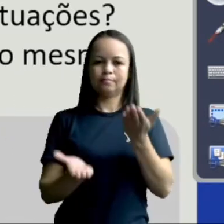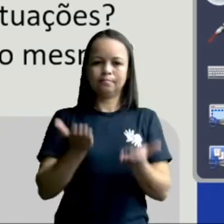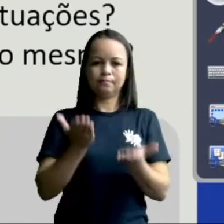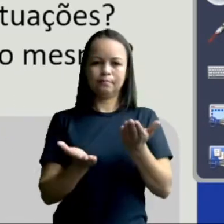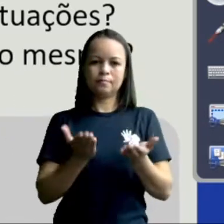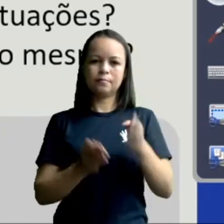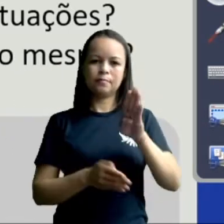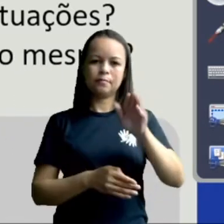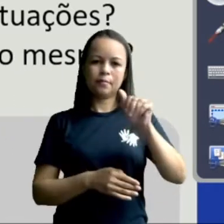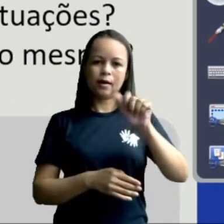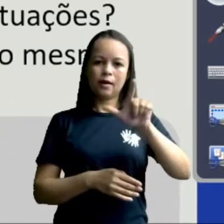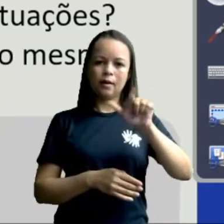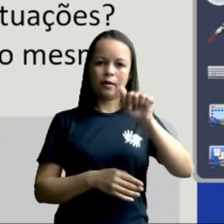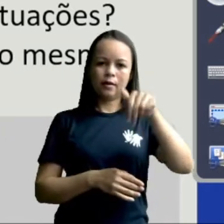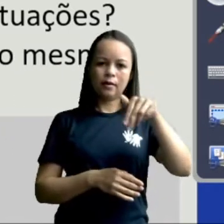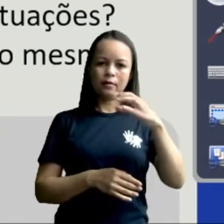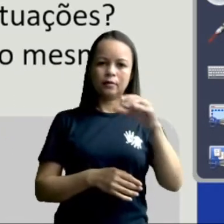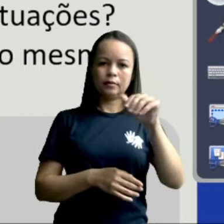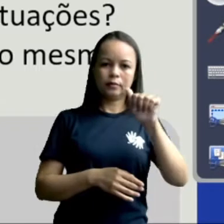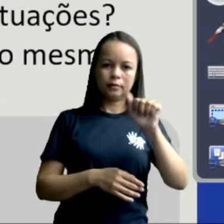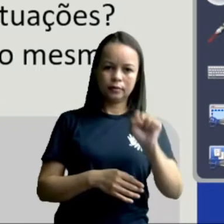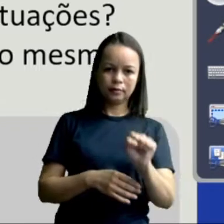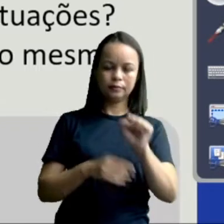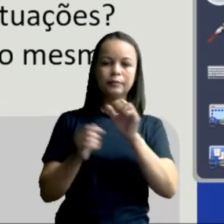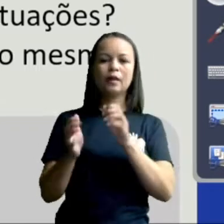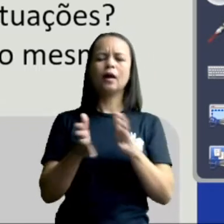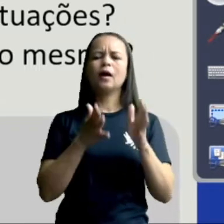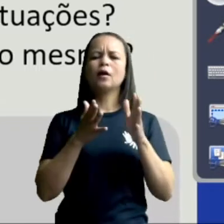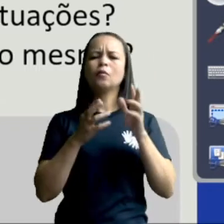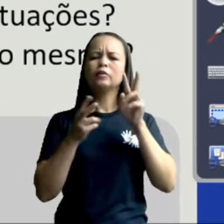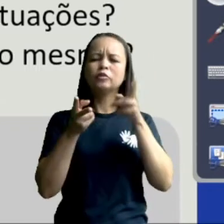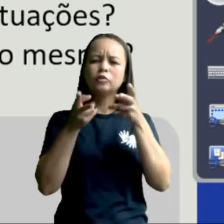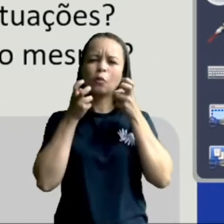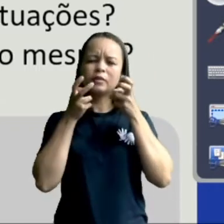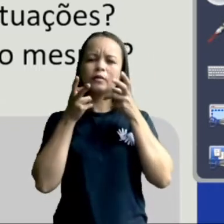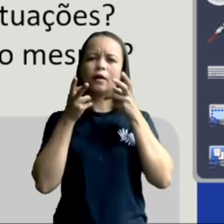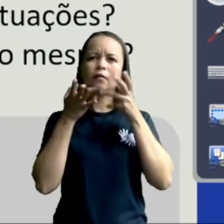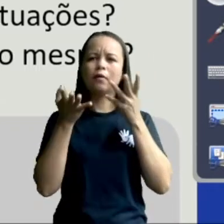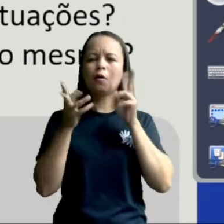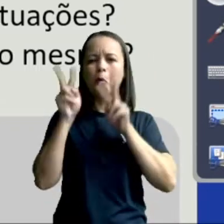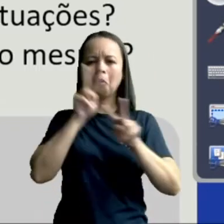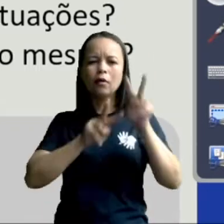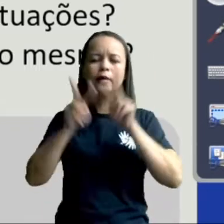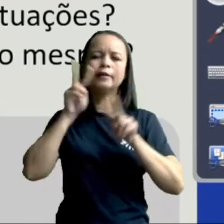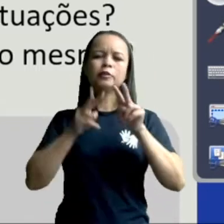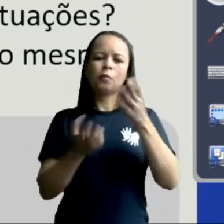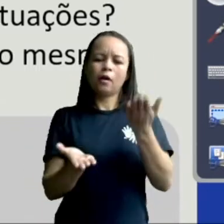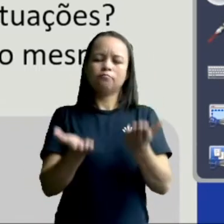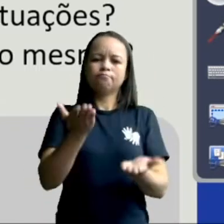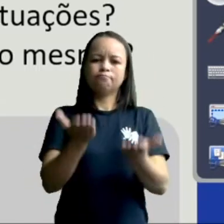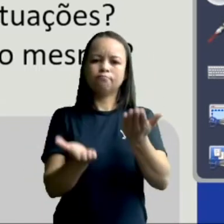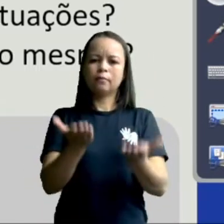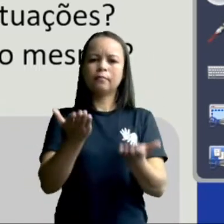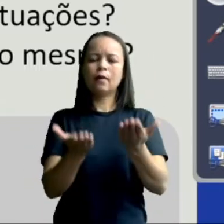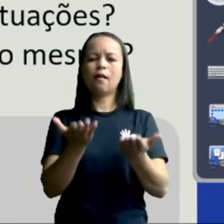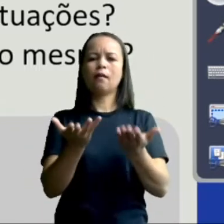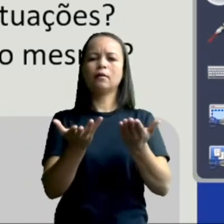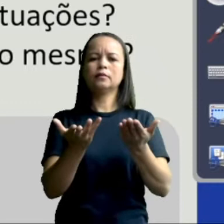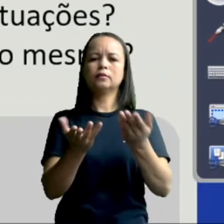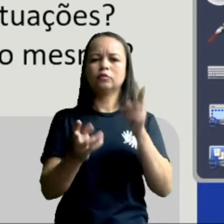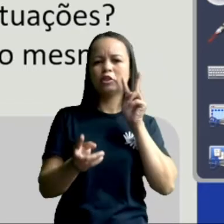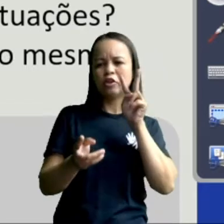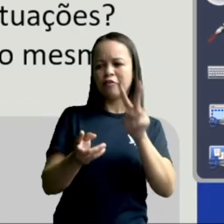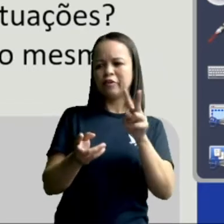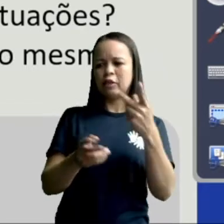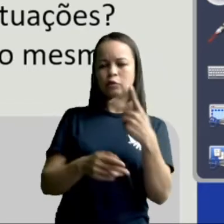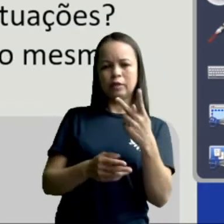balanças, como a gente vê aqui. Olhando para essas balanças, eu não sei se vocês conhecem, já viram alguma balança desse